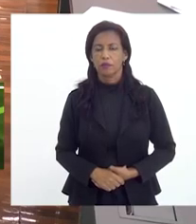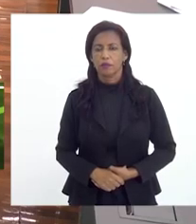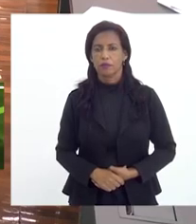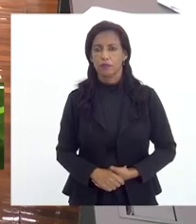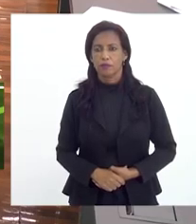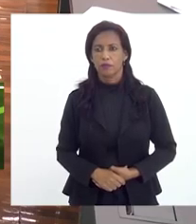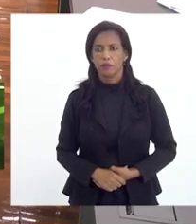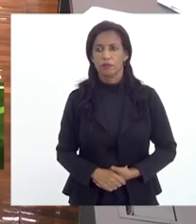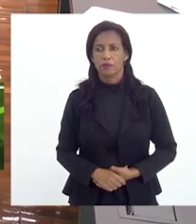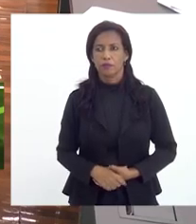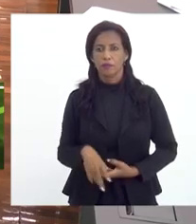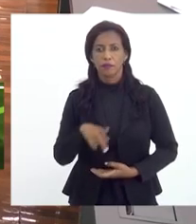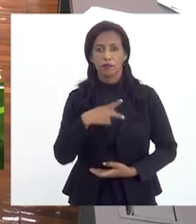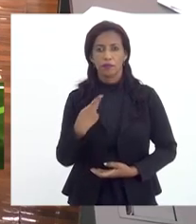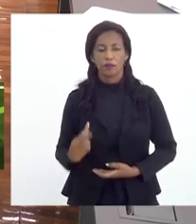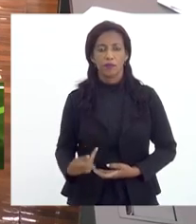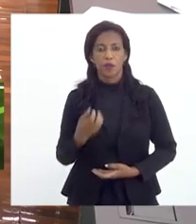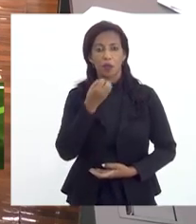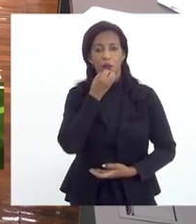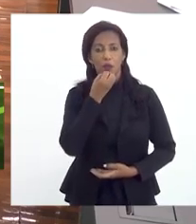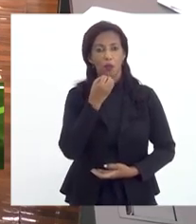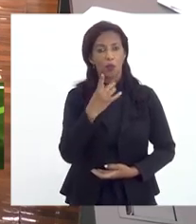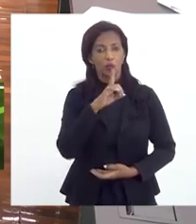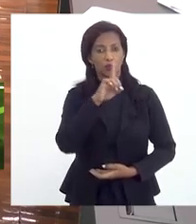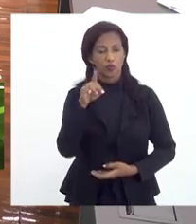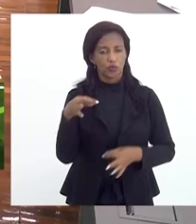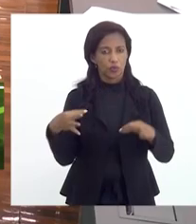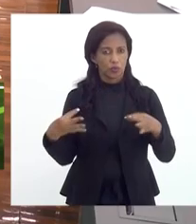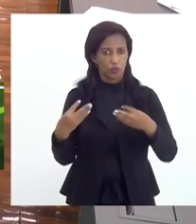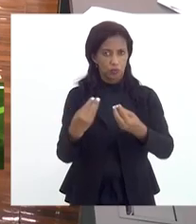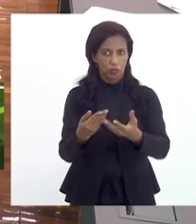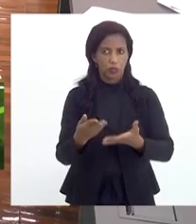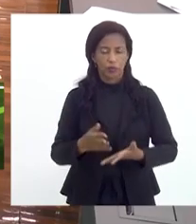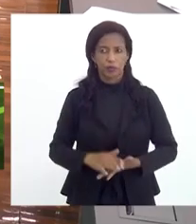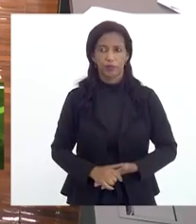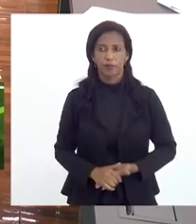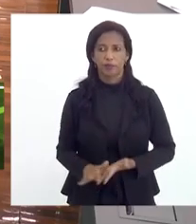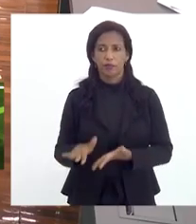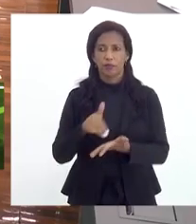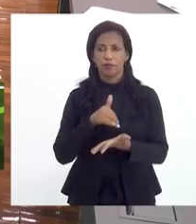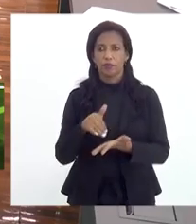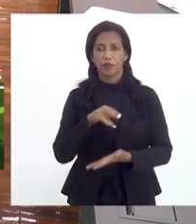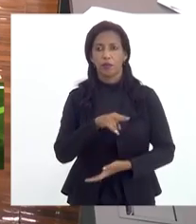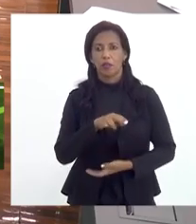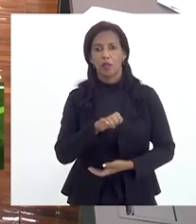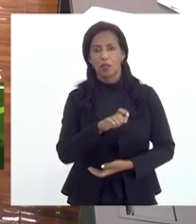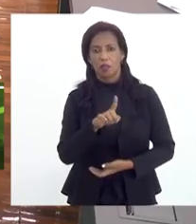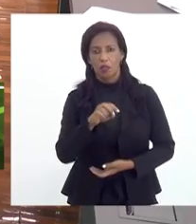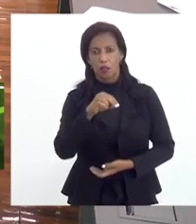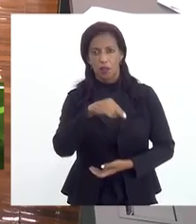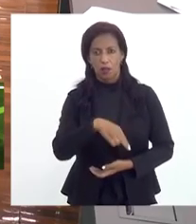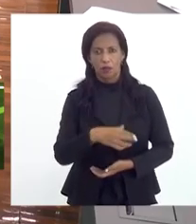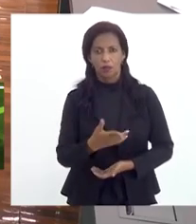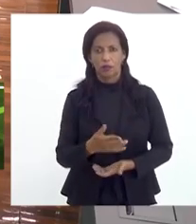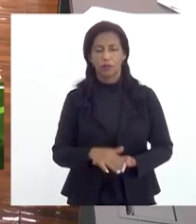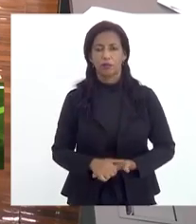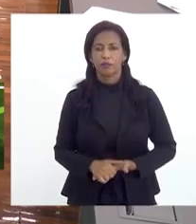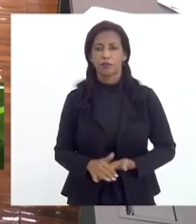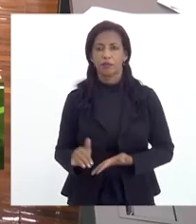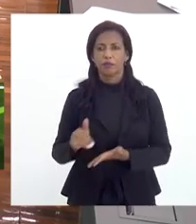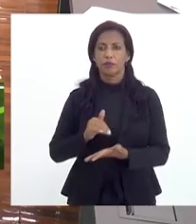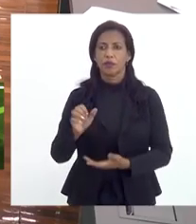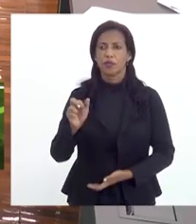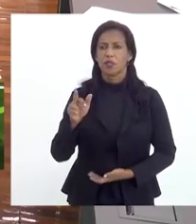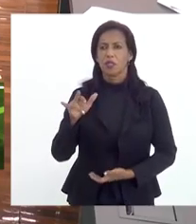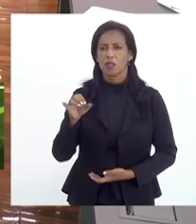Presidente Bom dia Bom dia a todos Bom dia ao Secretário Nelson Rocha Secretário